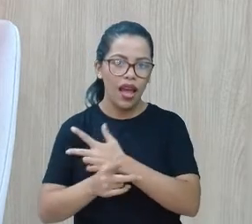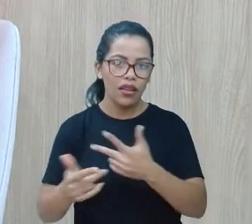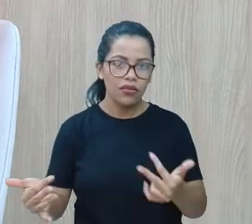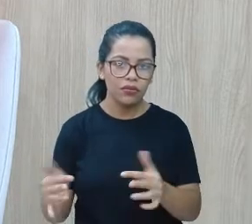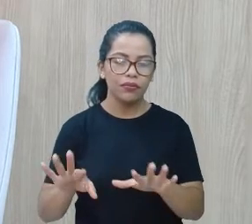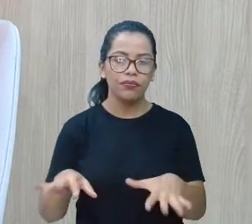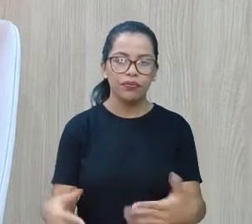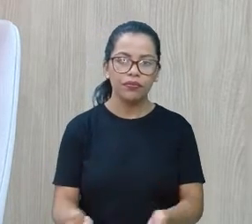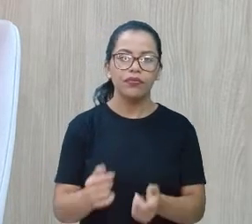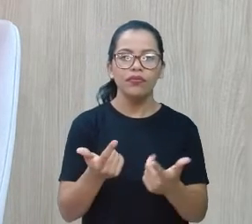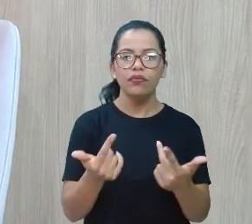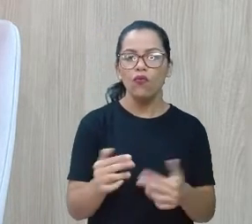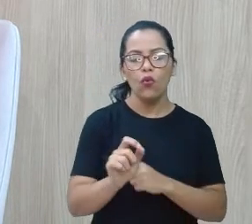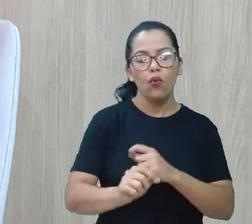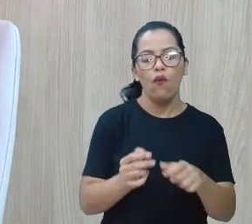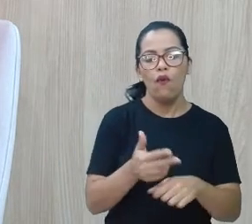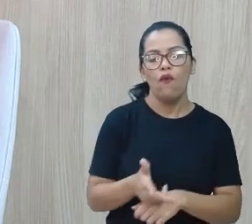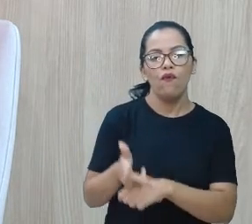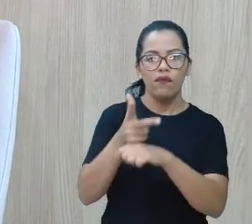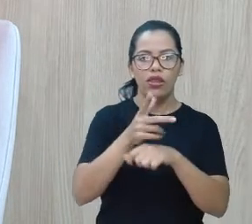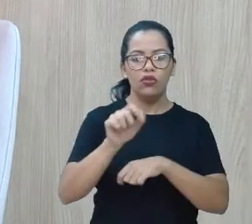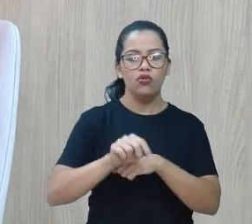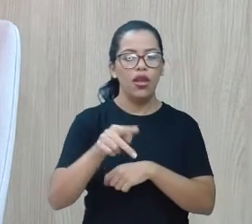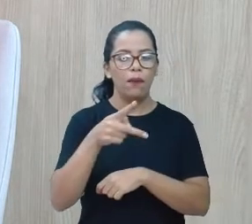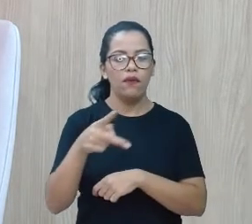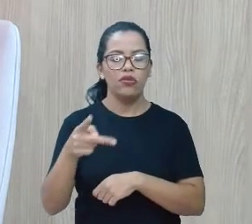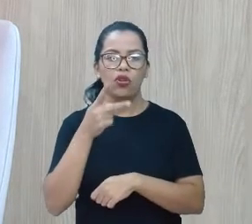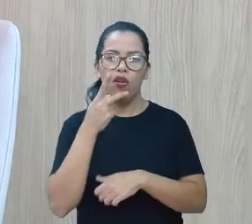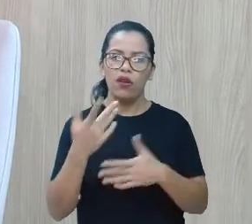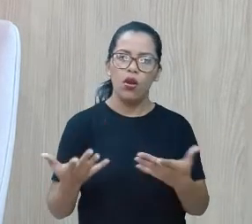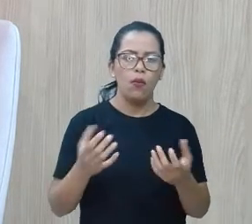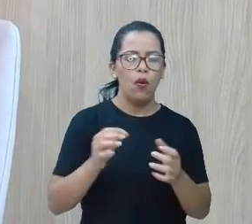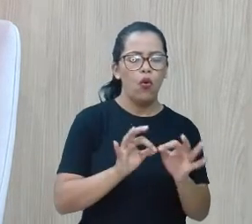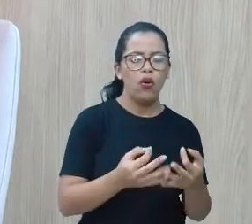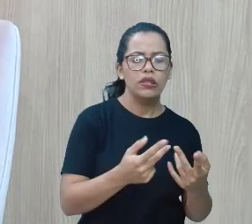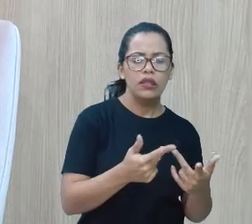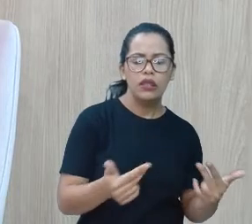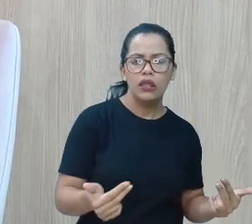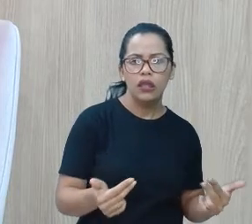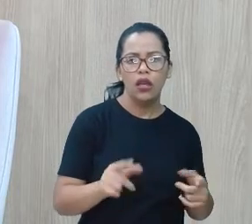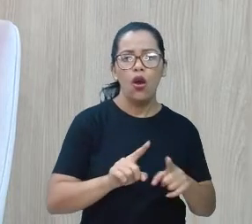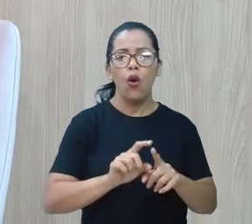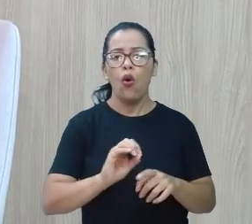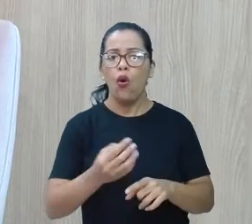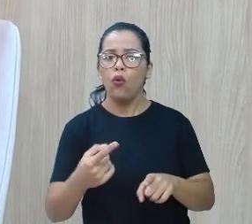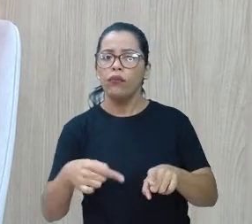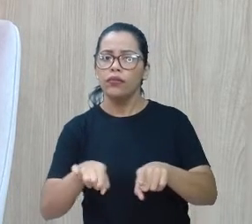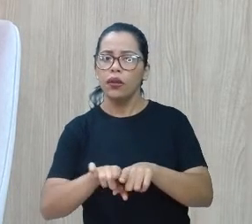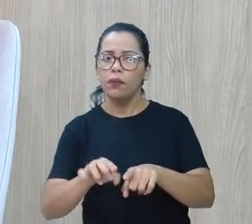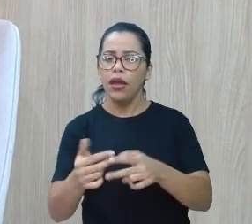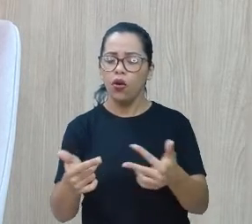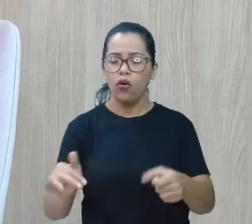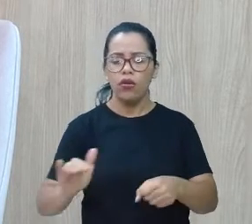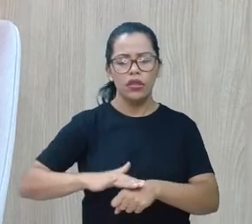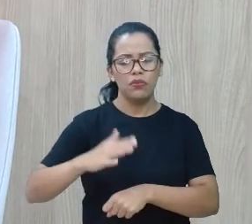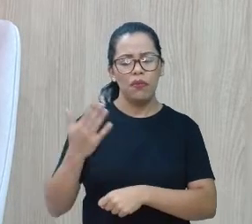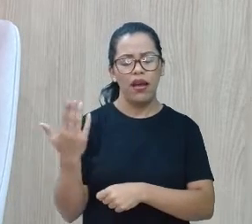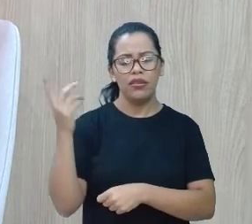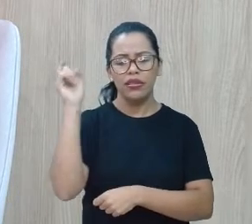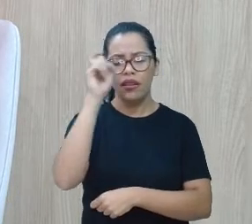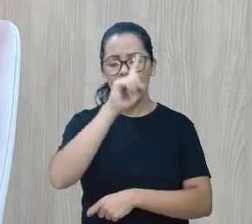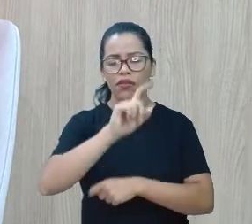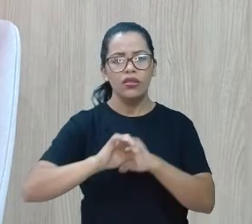seja de fazer um programa bem mais complexo, como o YouTube ou esse aplicativo que você está utilizando, né? Então, todos